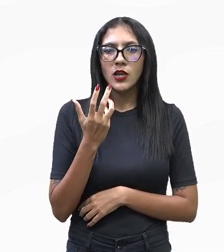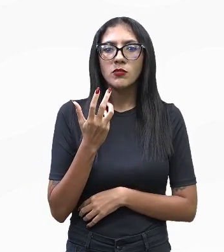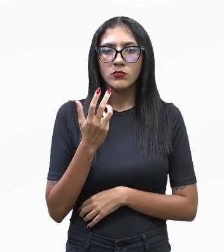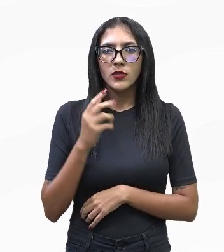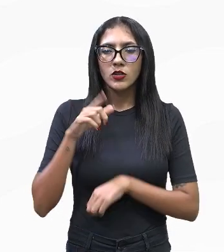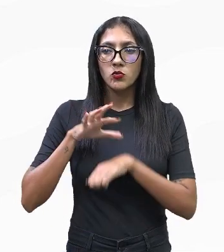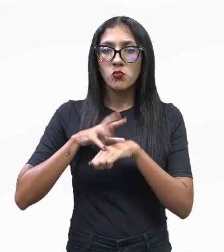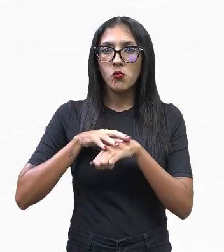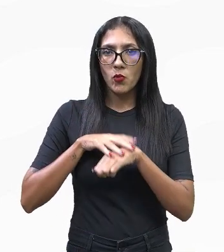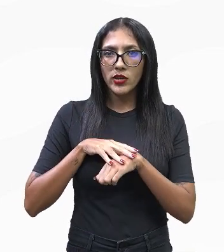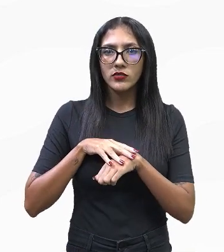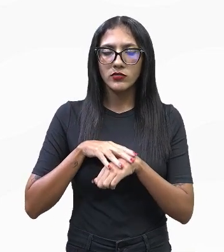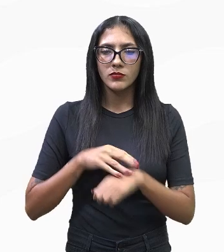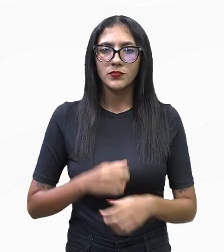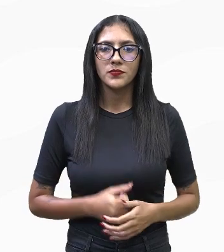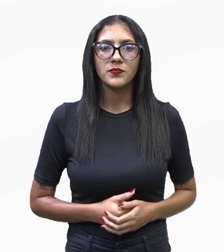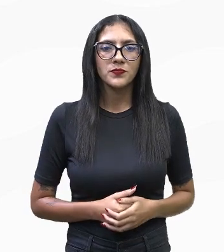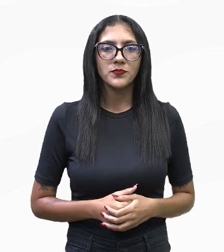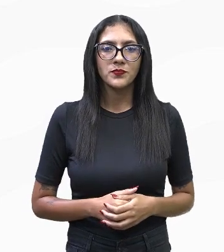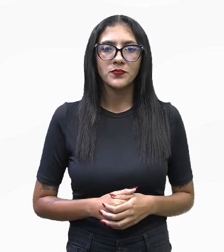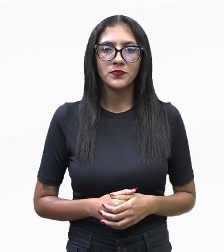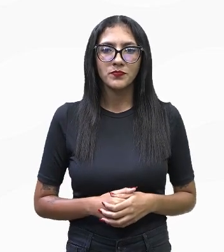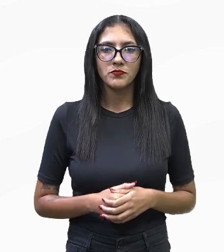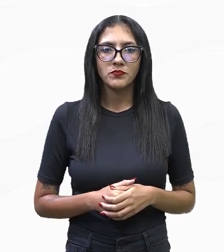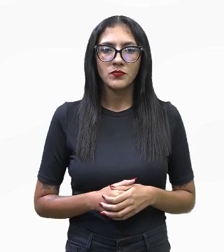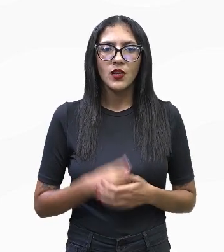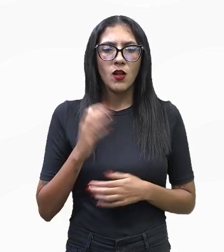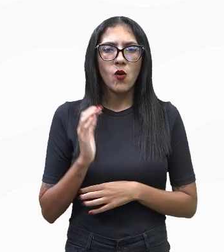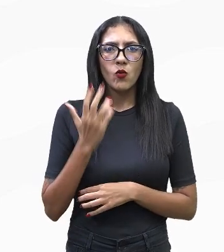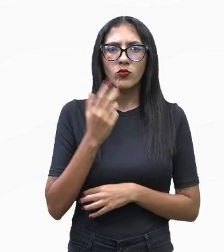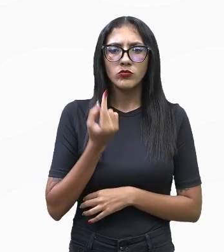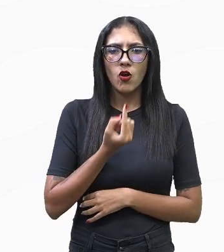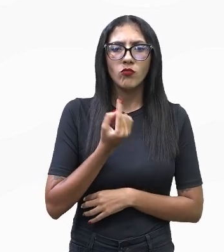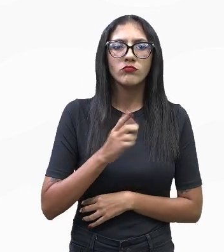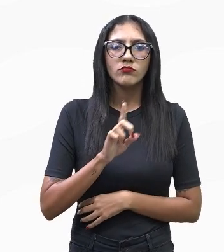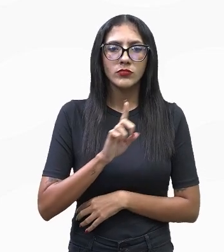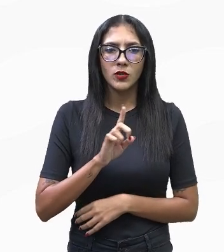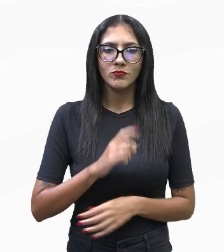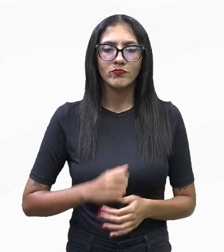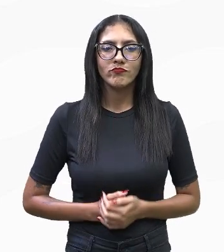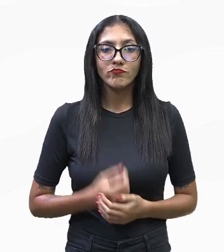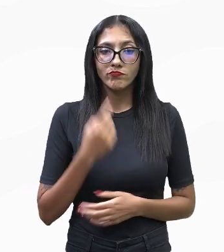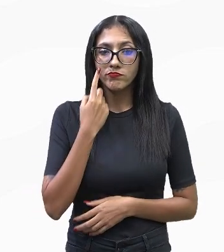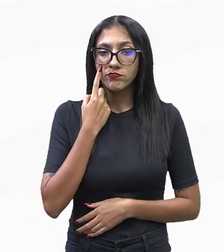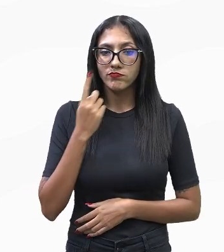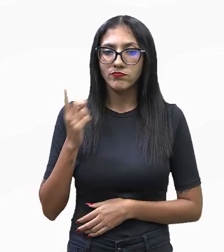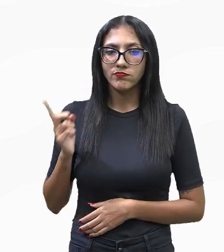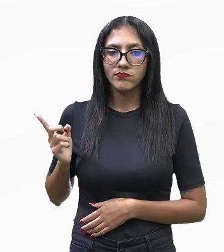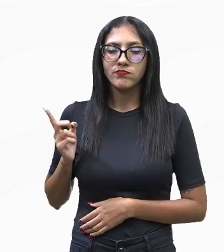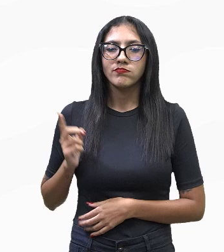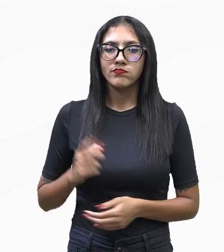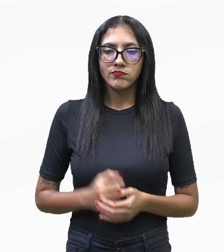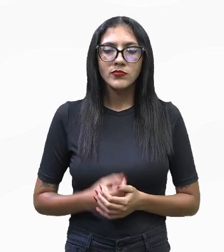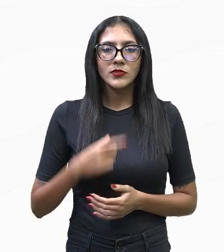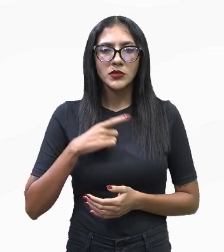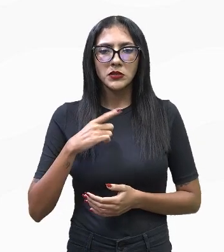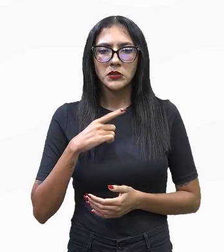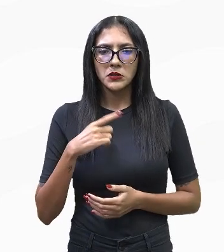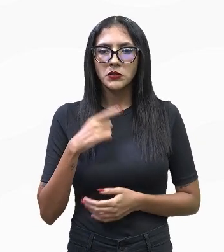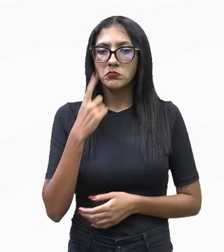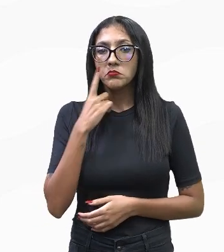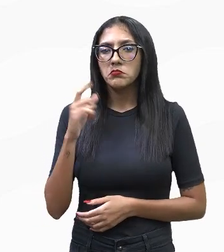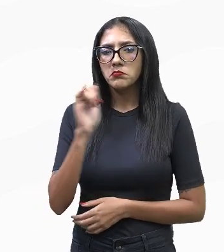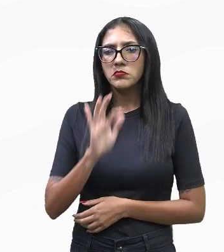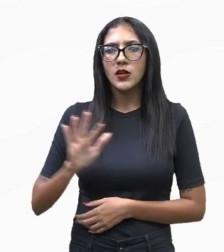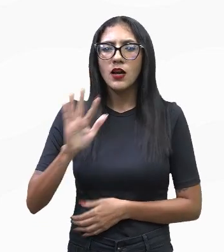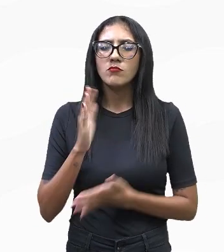uma doença crônica não transmissível. E eles não ocorrem isoladamente. Vocês estão vendo aí, né, nessa imagem aí,